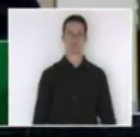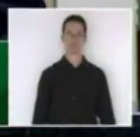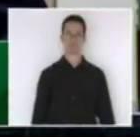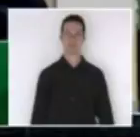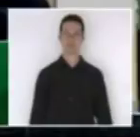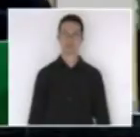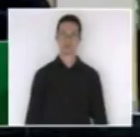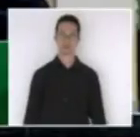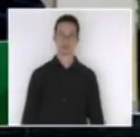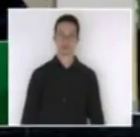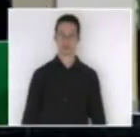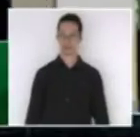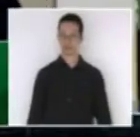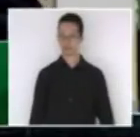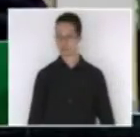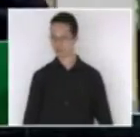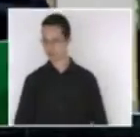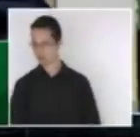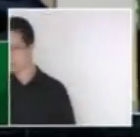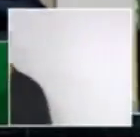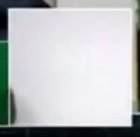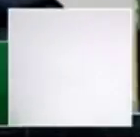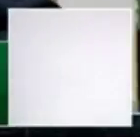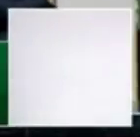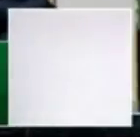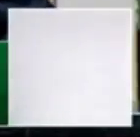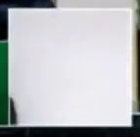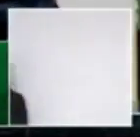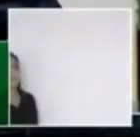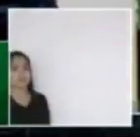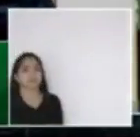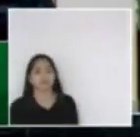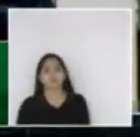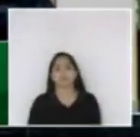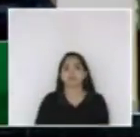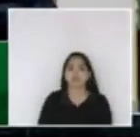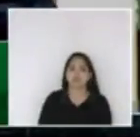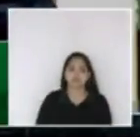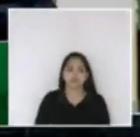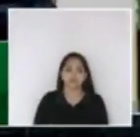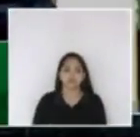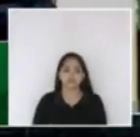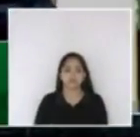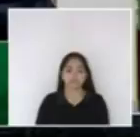Na sequência, inscrito para falar o deputado César Valduga,